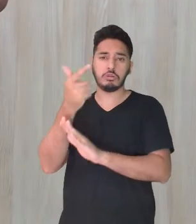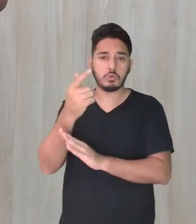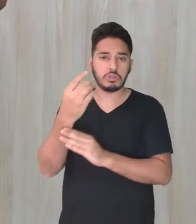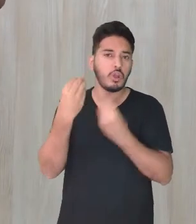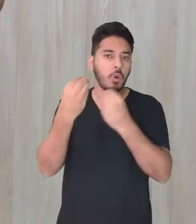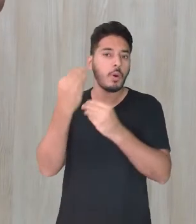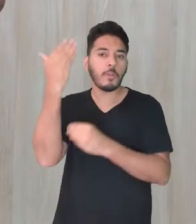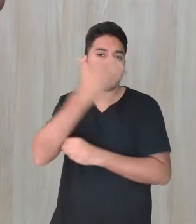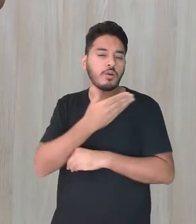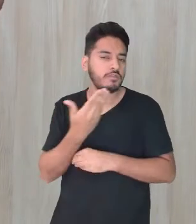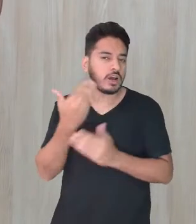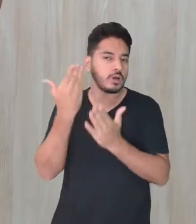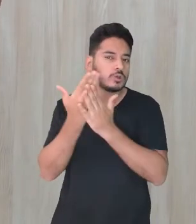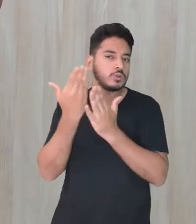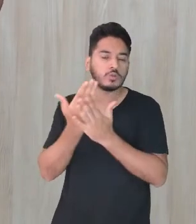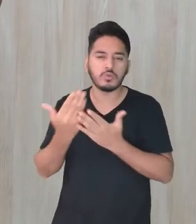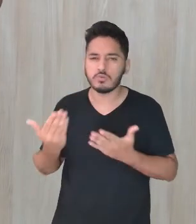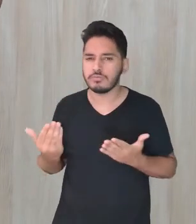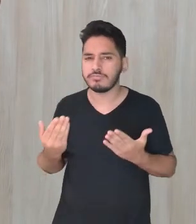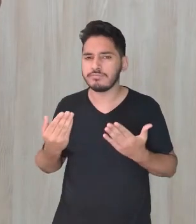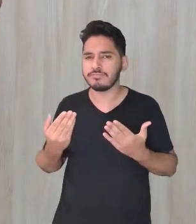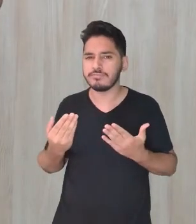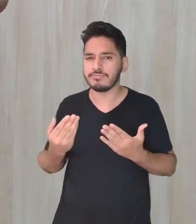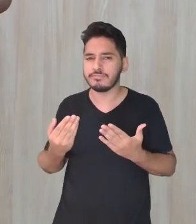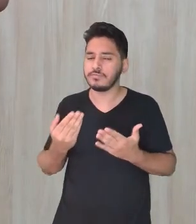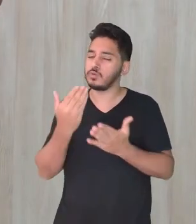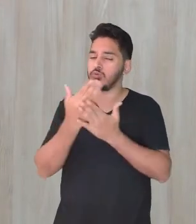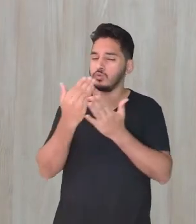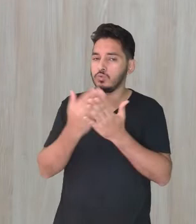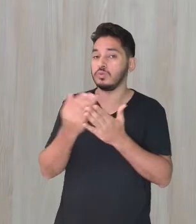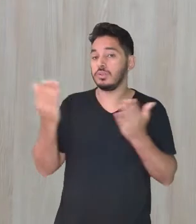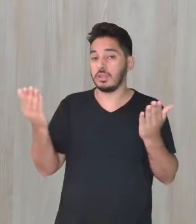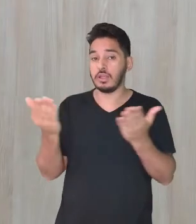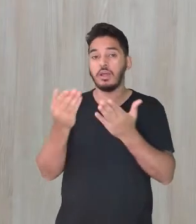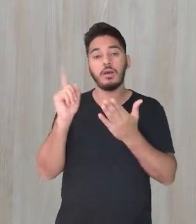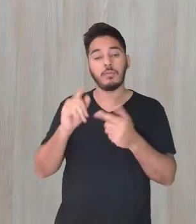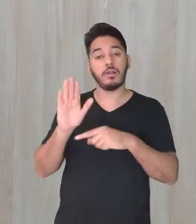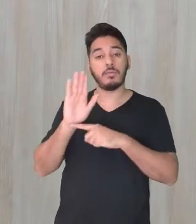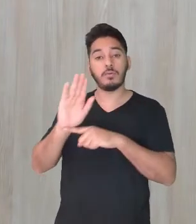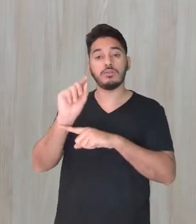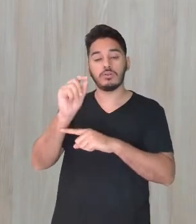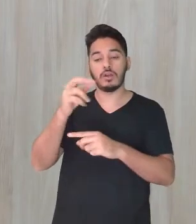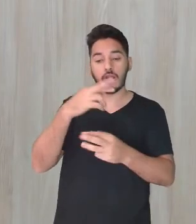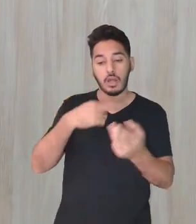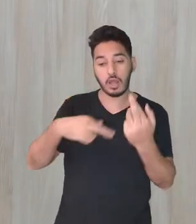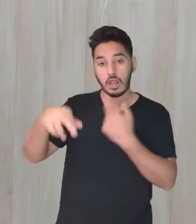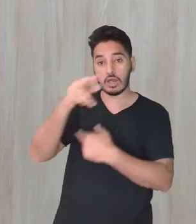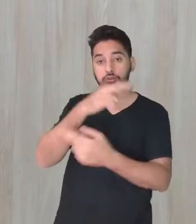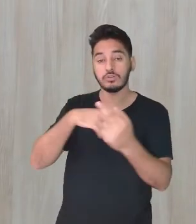gente não tem nenhum estudo, nem nada que comprove? Os estudos estão aí justamente